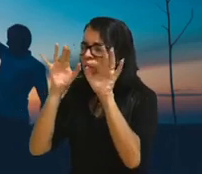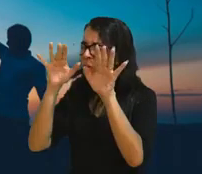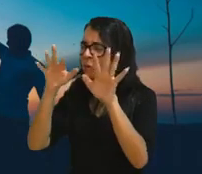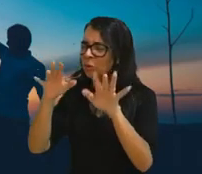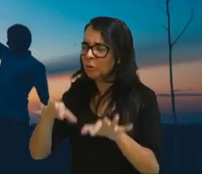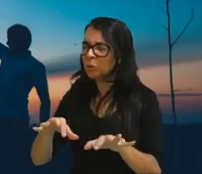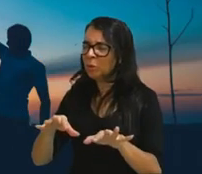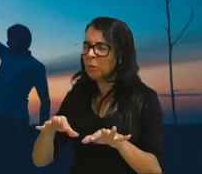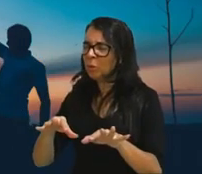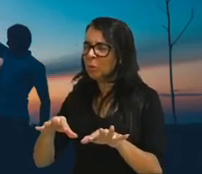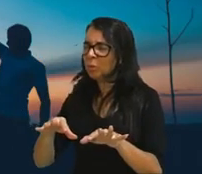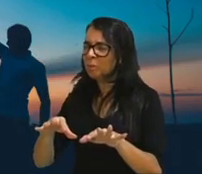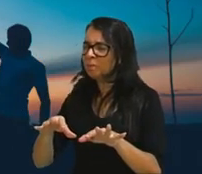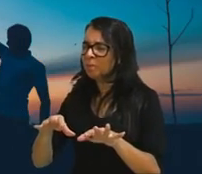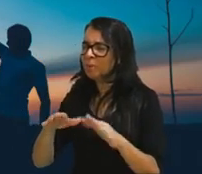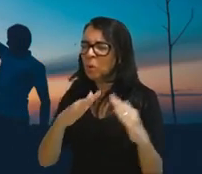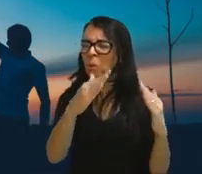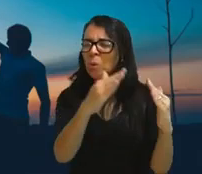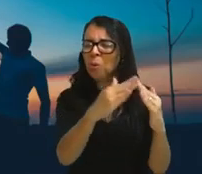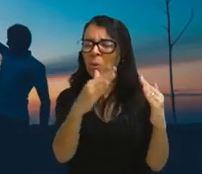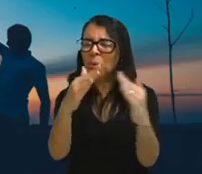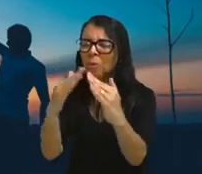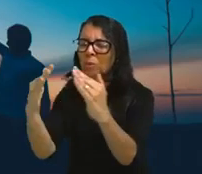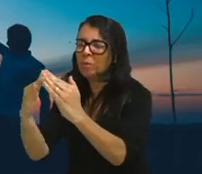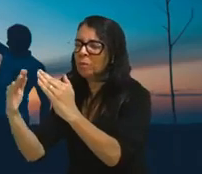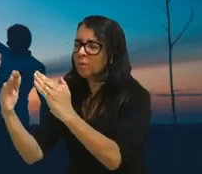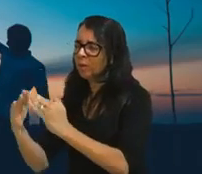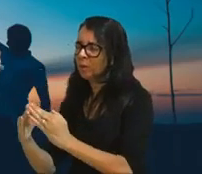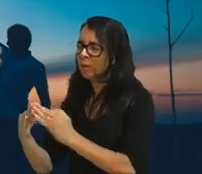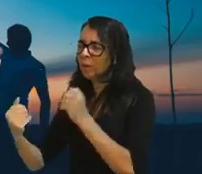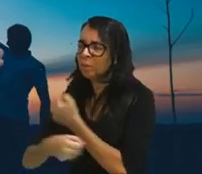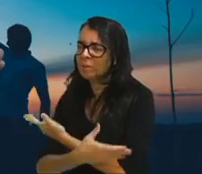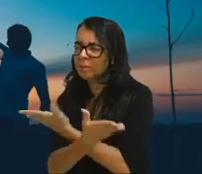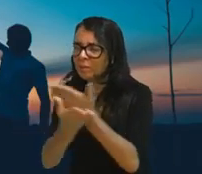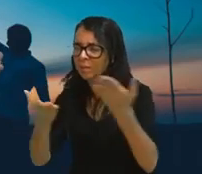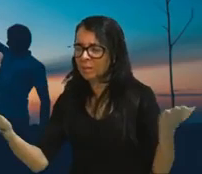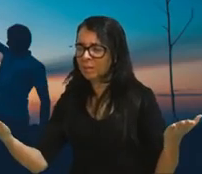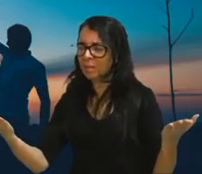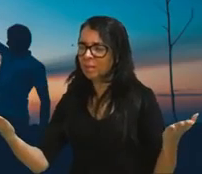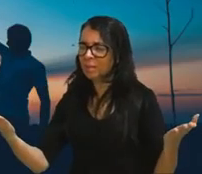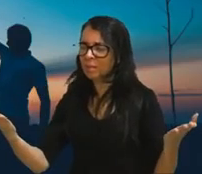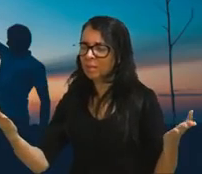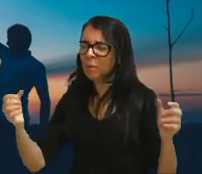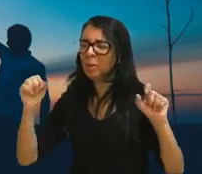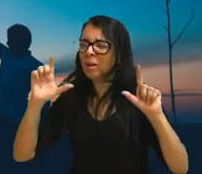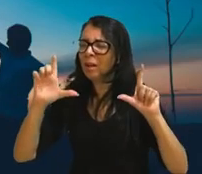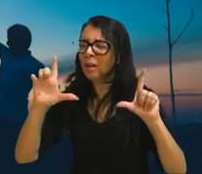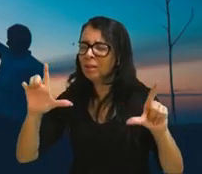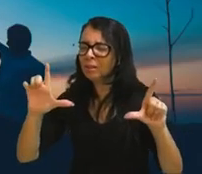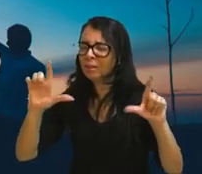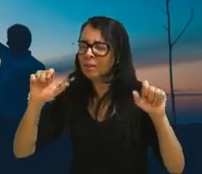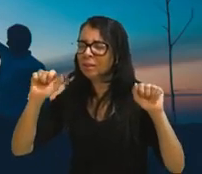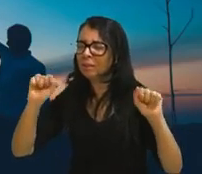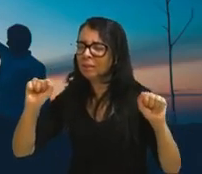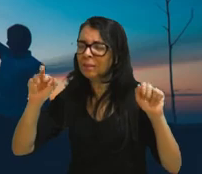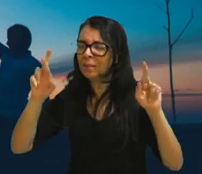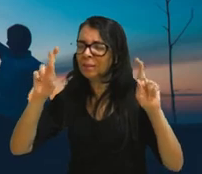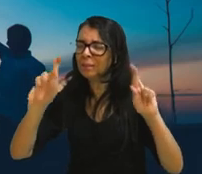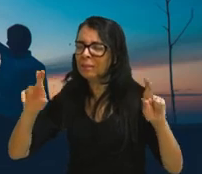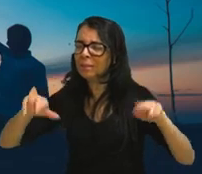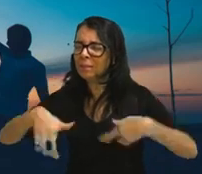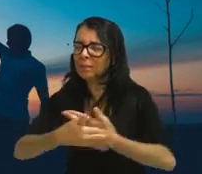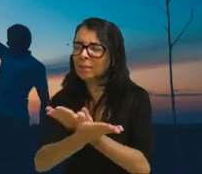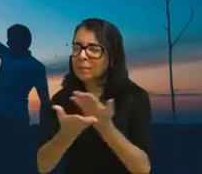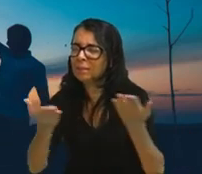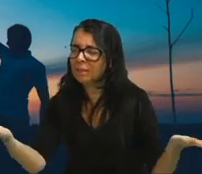Senhor, os lares, ó Deus, que necessitam, Deus, de transformação, ó Pai. Seja Deus a rocha, Pai, seja o Senhor o próprio